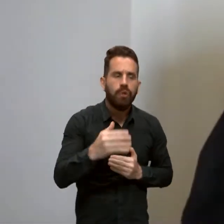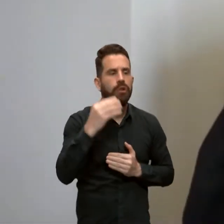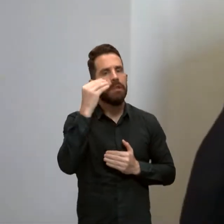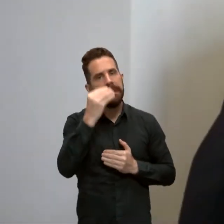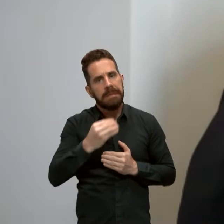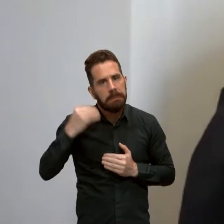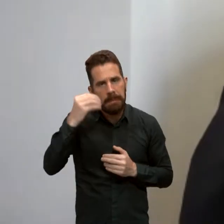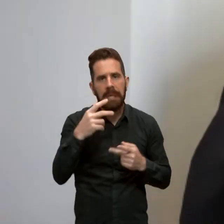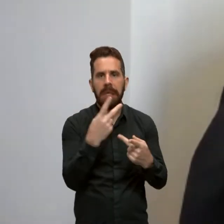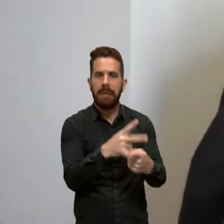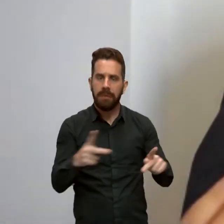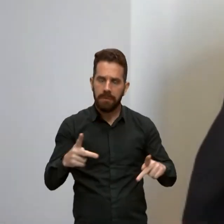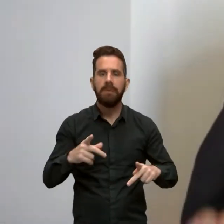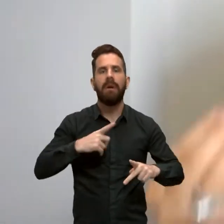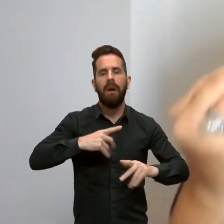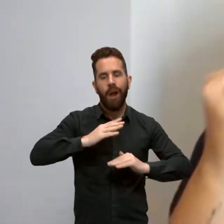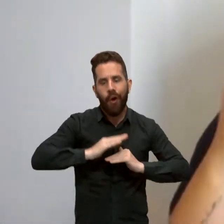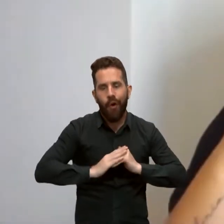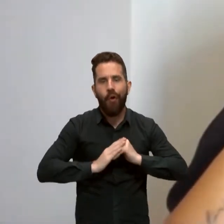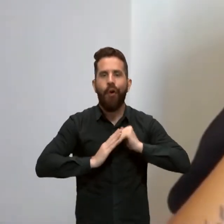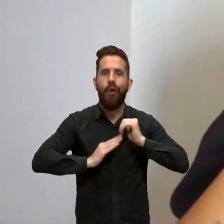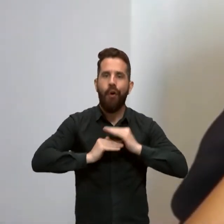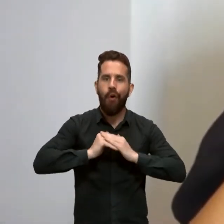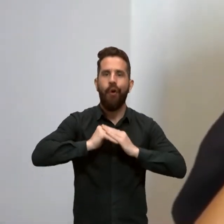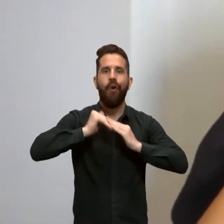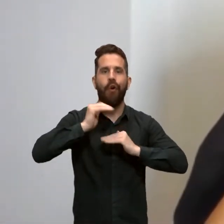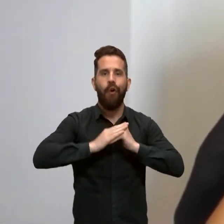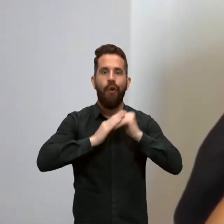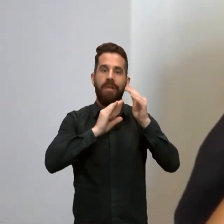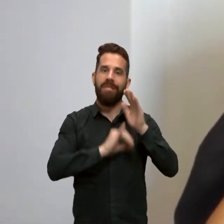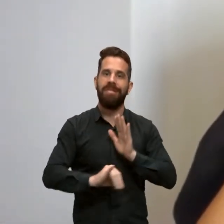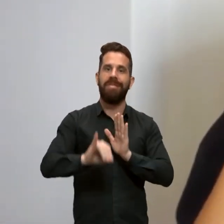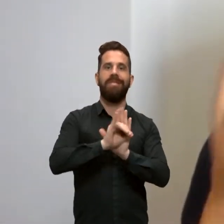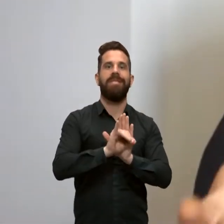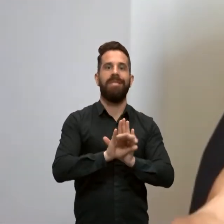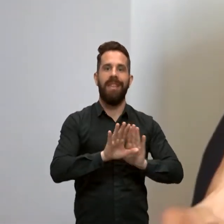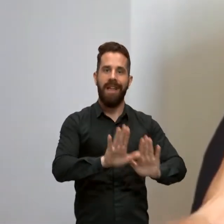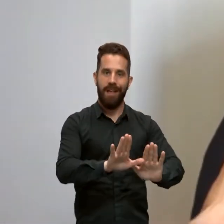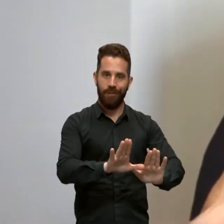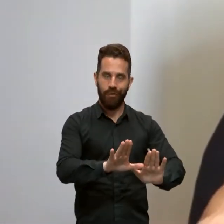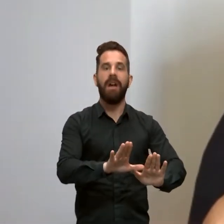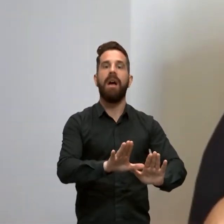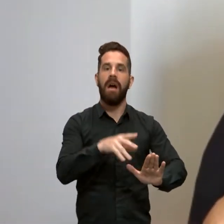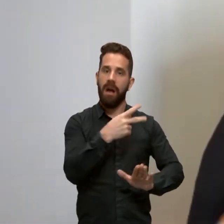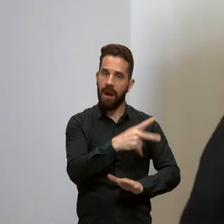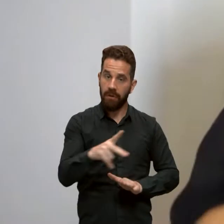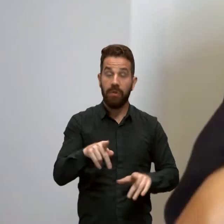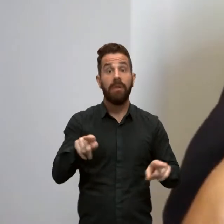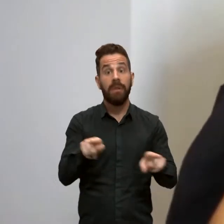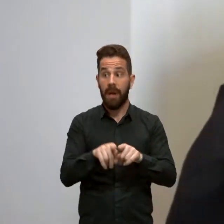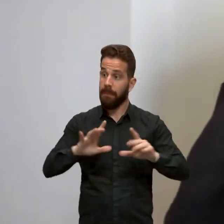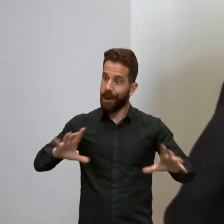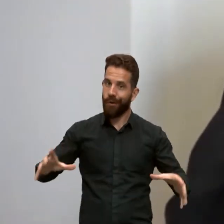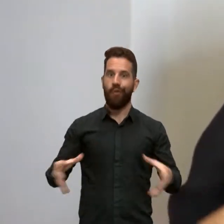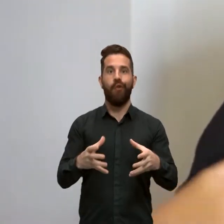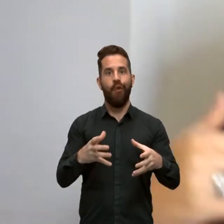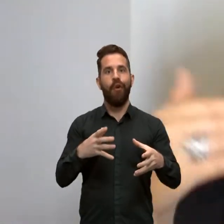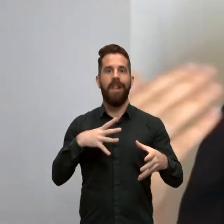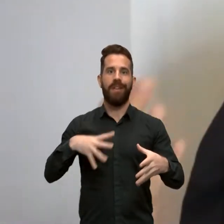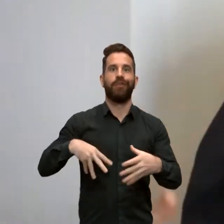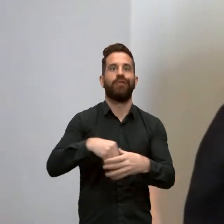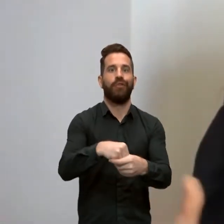experiencia, constrói a sua identidade pessoal e a sua identidade coletiva.